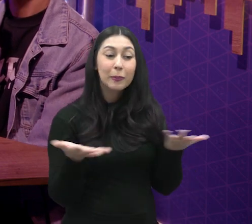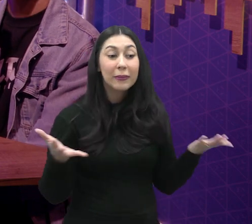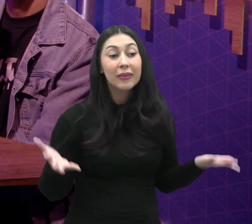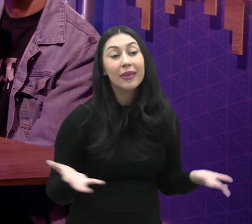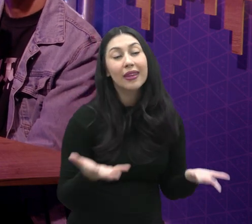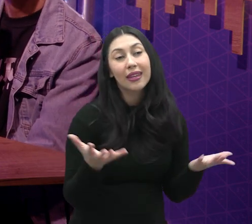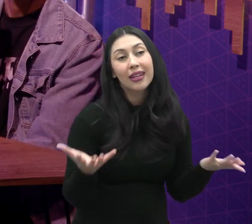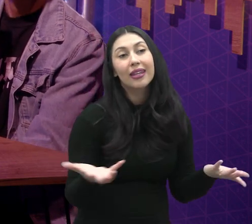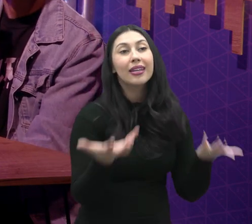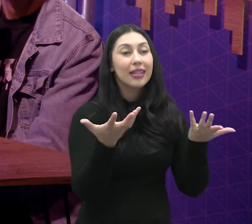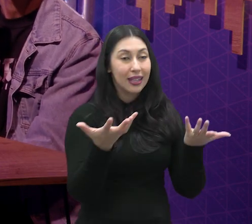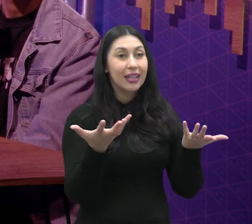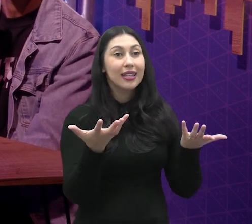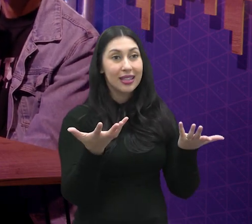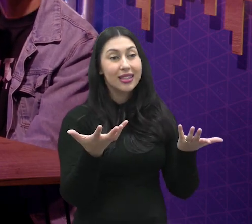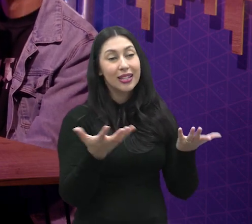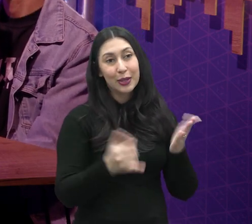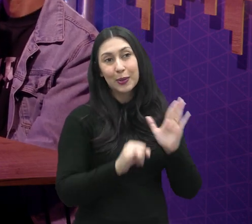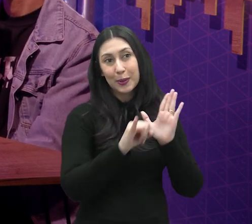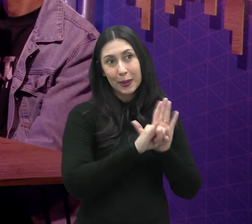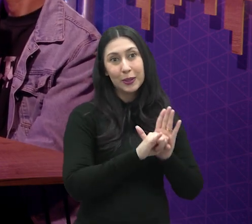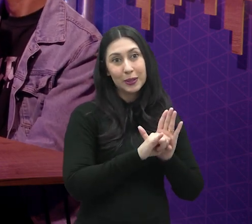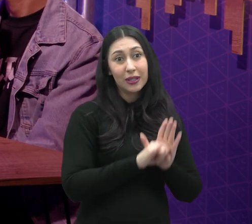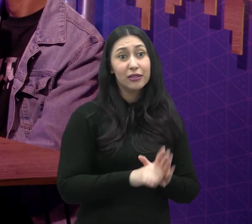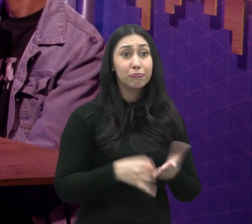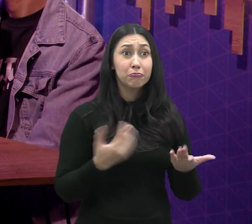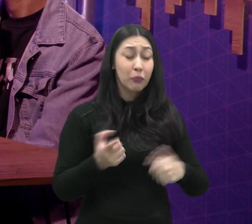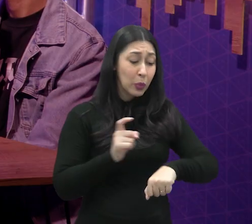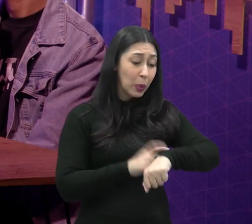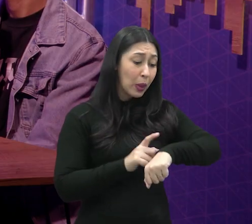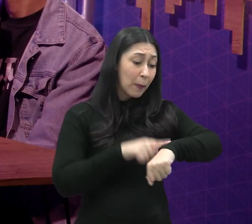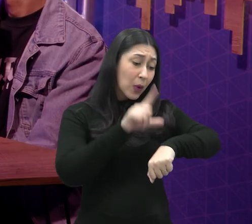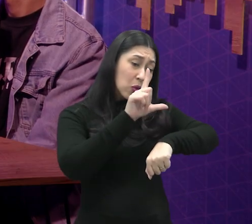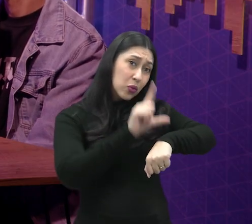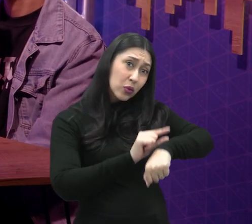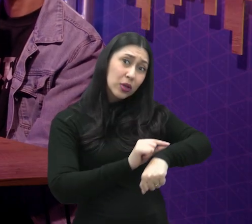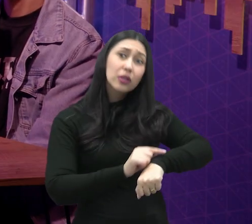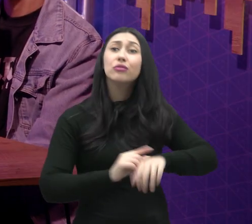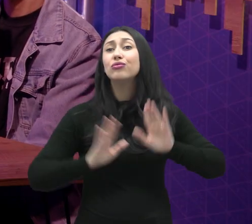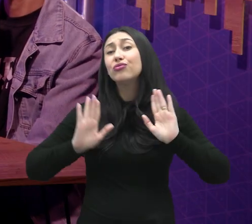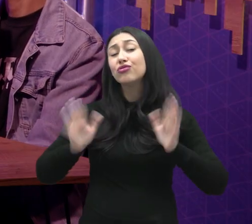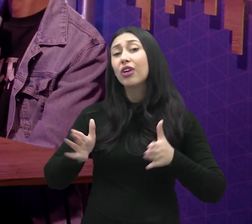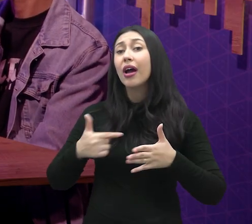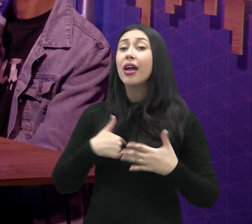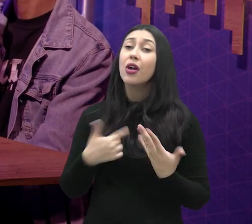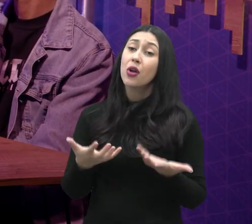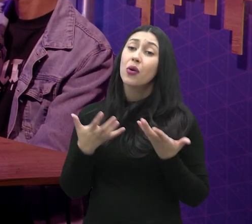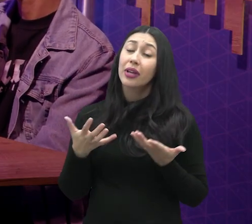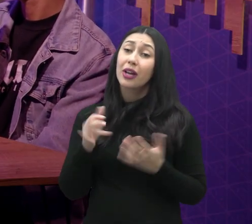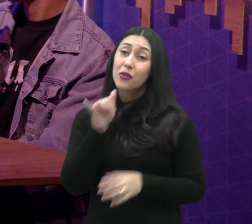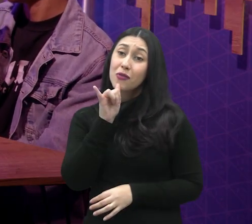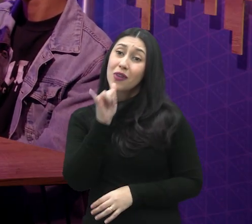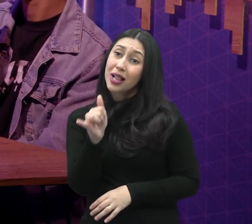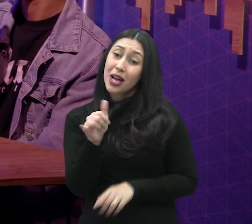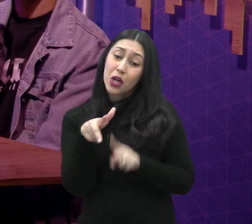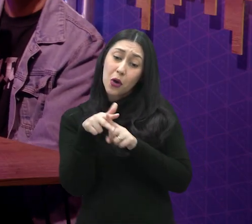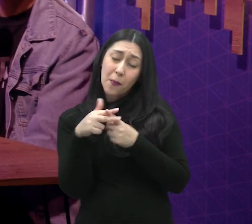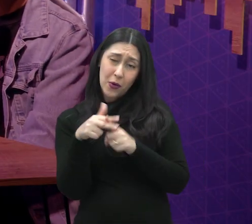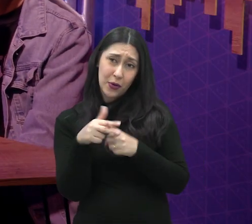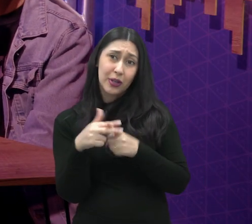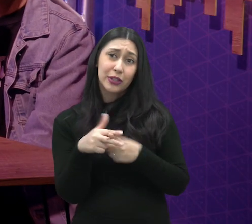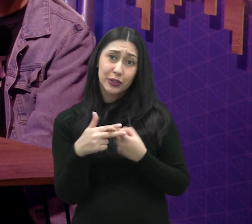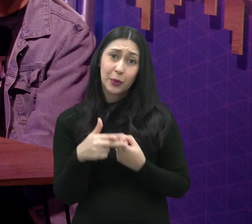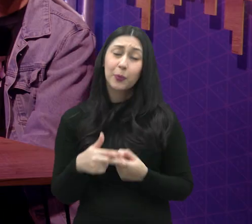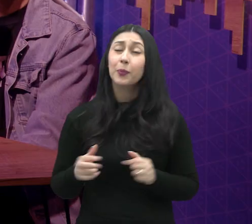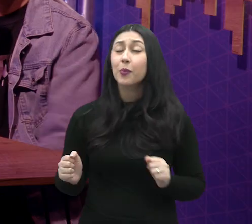construção e pelo fortalecimento também da nossa identidade. Infelizmente, a gente chegou ao fim. Chegamos ao fim, mas eu quero fazer uma correção que eu falei errado lá atrás.